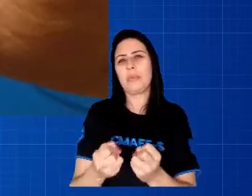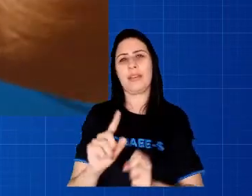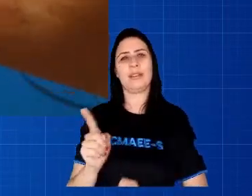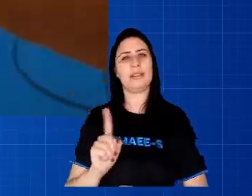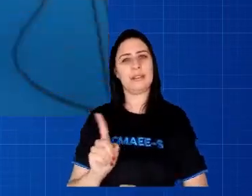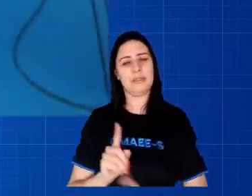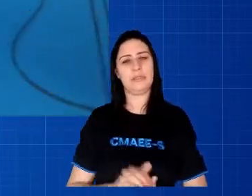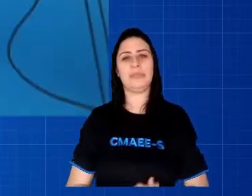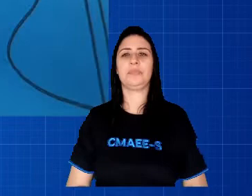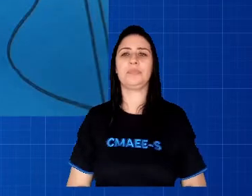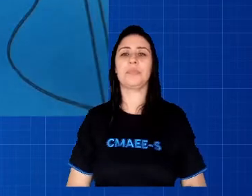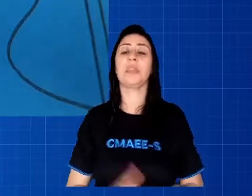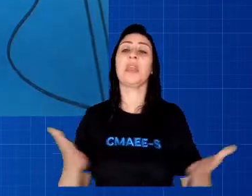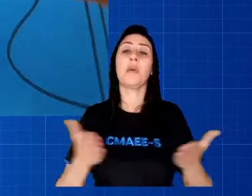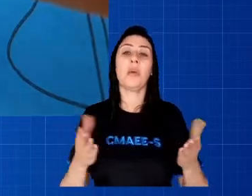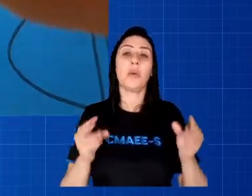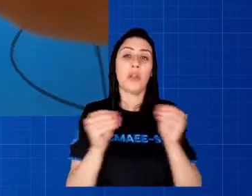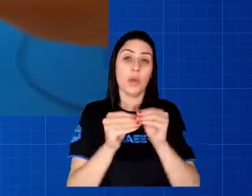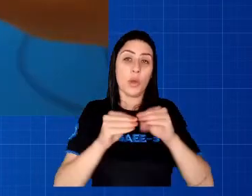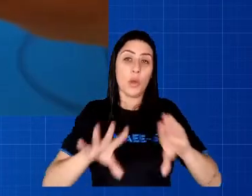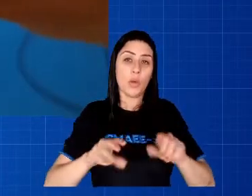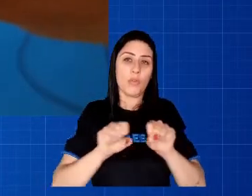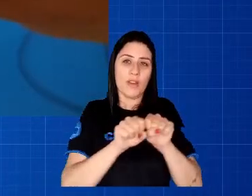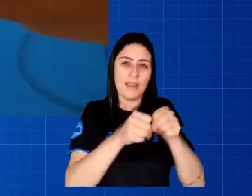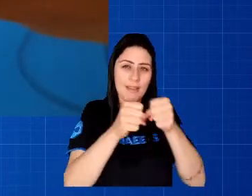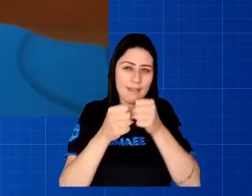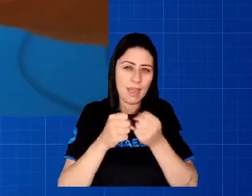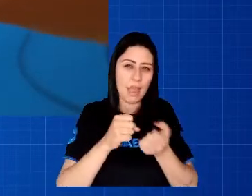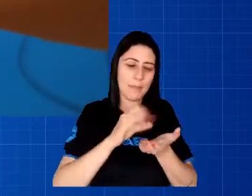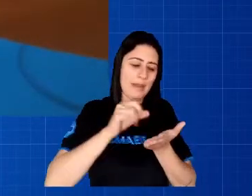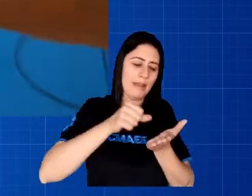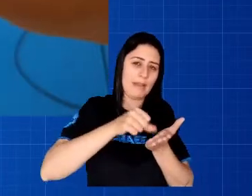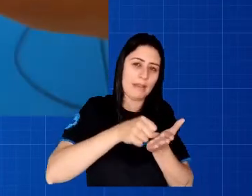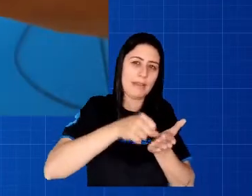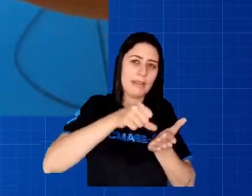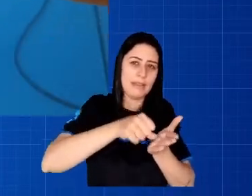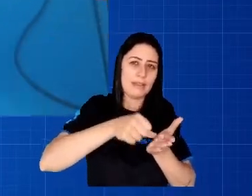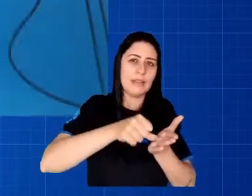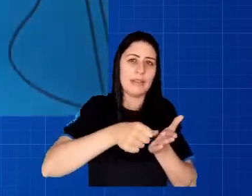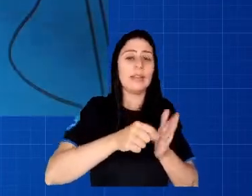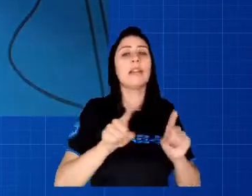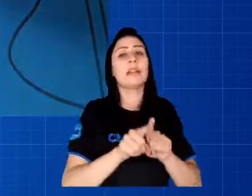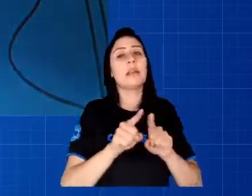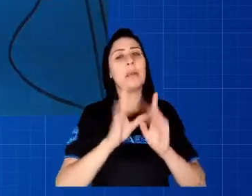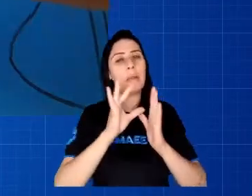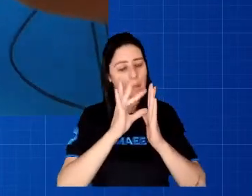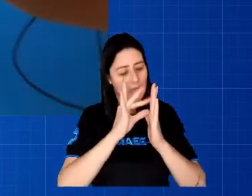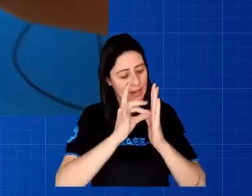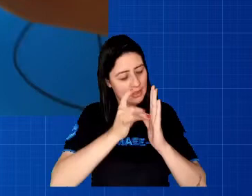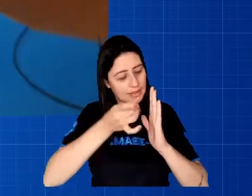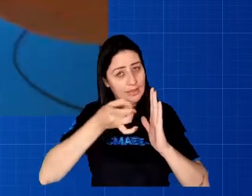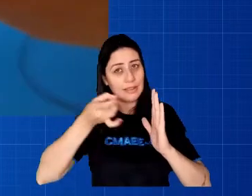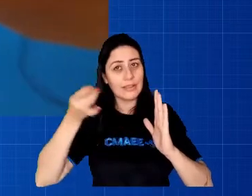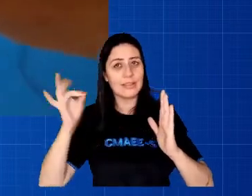proceder à quebra da casca e assim que possível eu vou retirando a